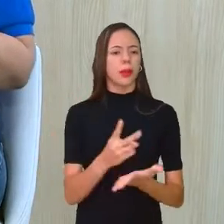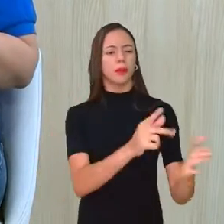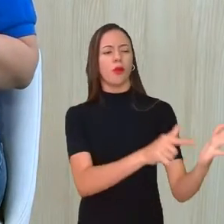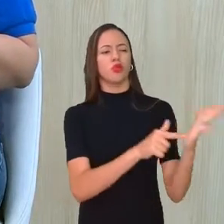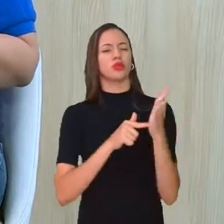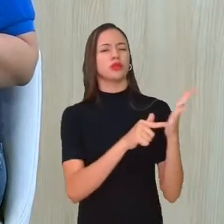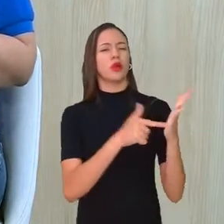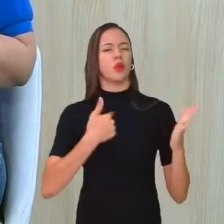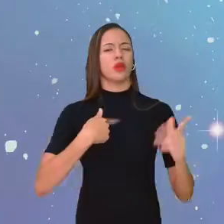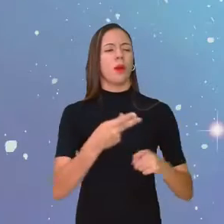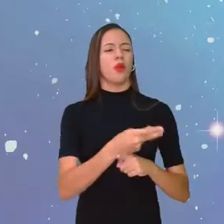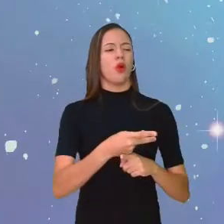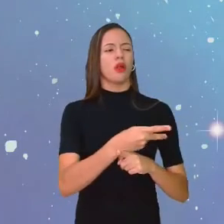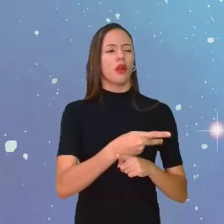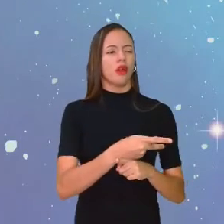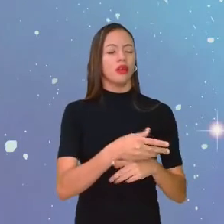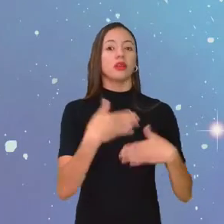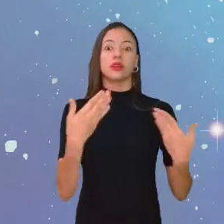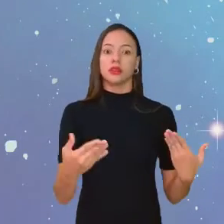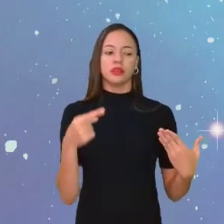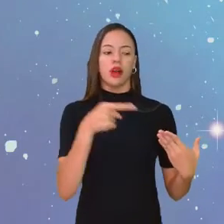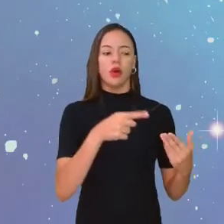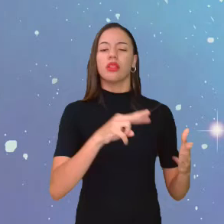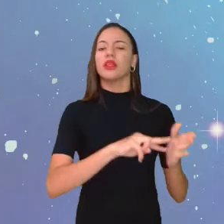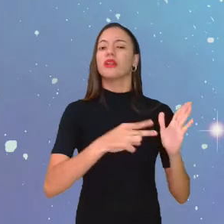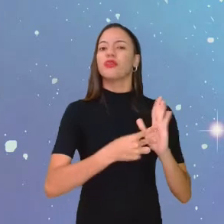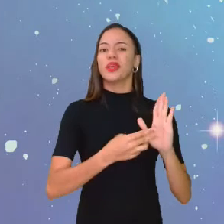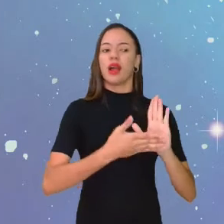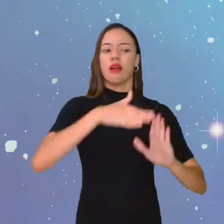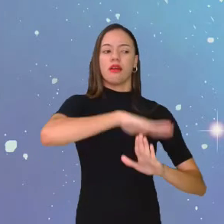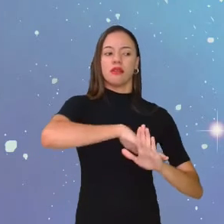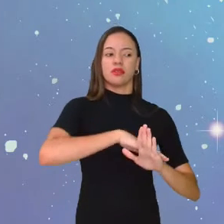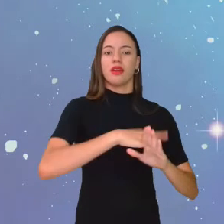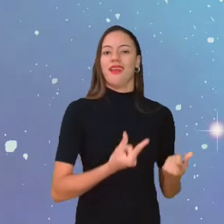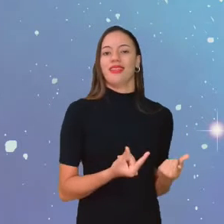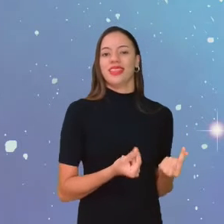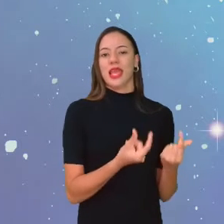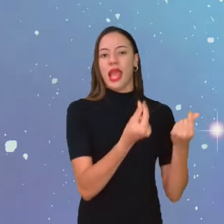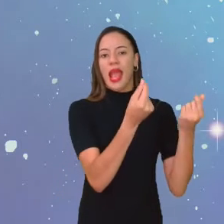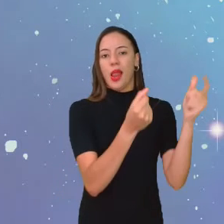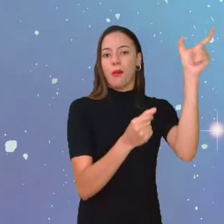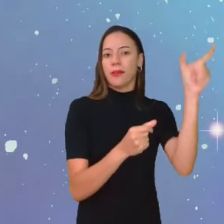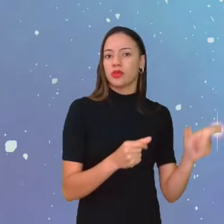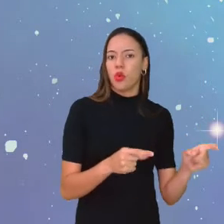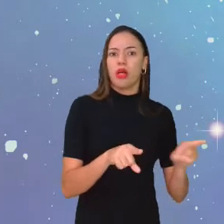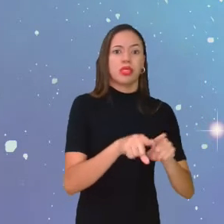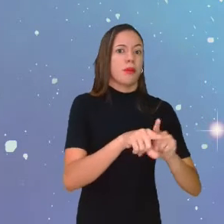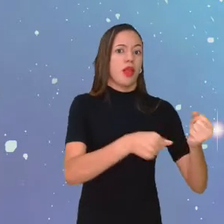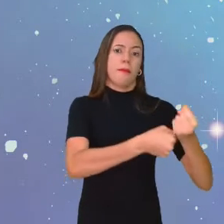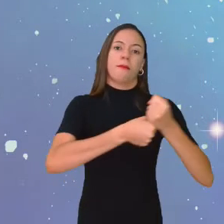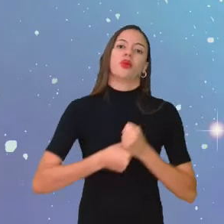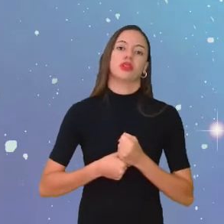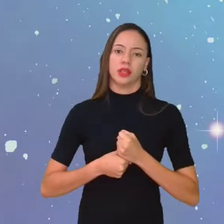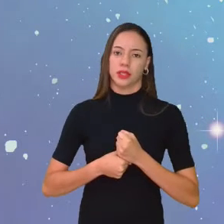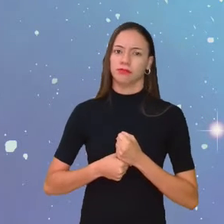tela, vai gerar sim, está gerando dinheiro para alguém, está gerando poder, não é, Tiago?